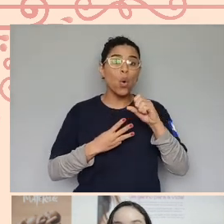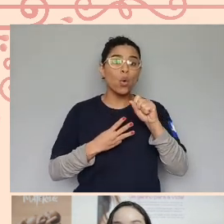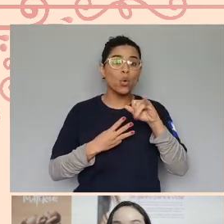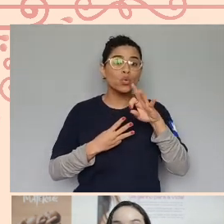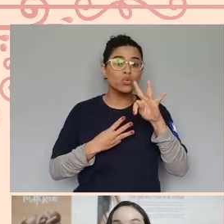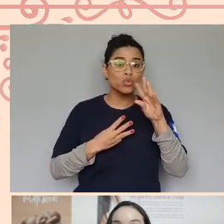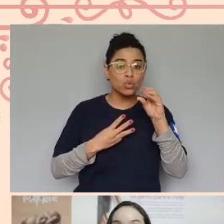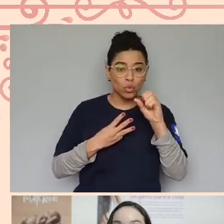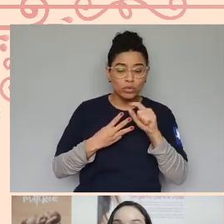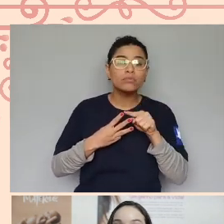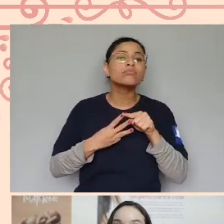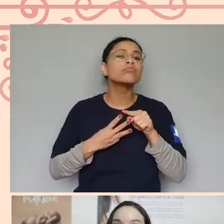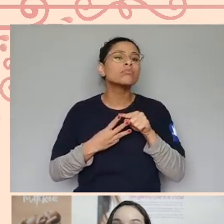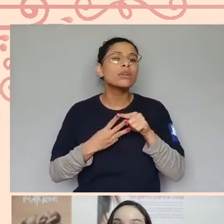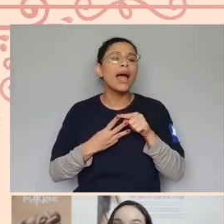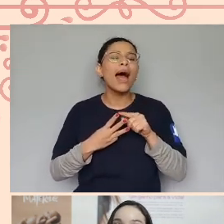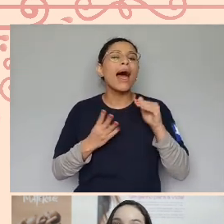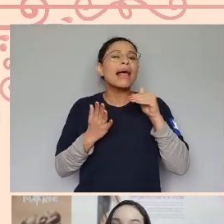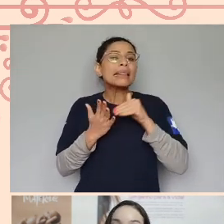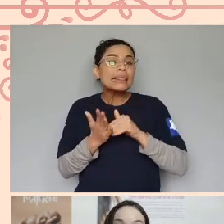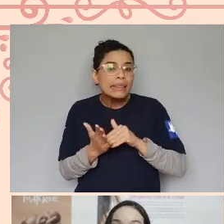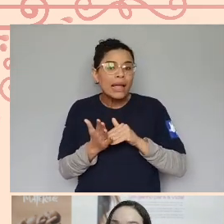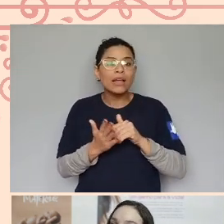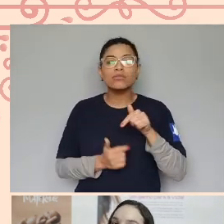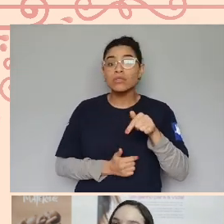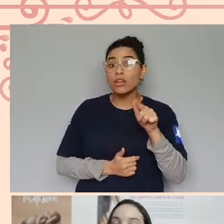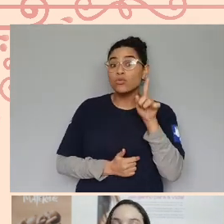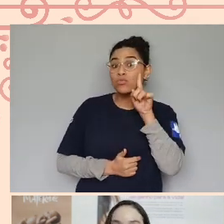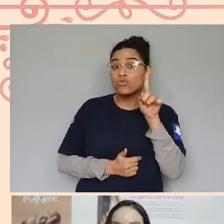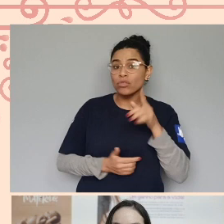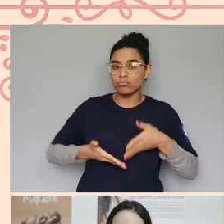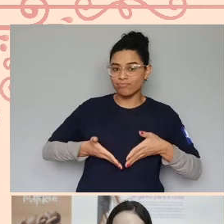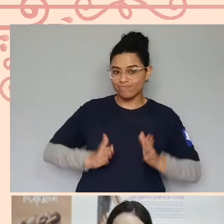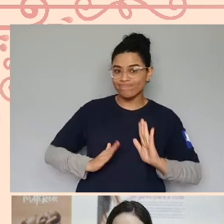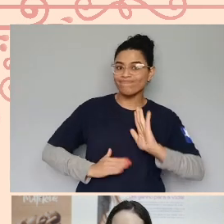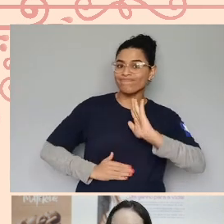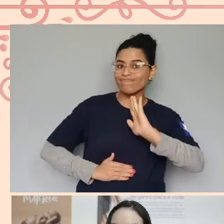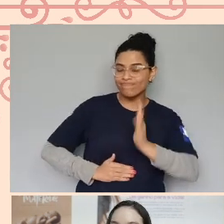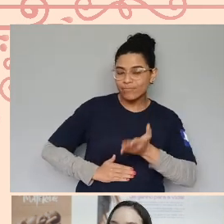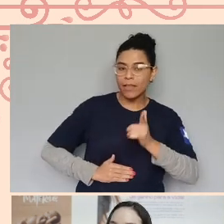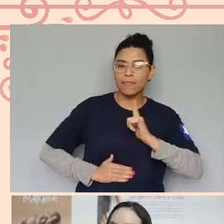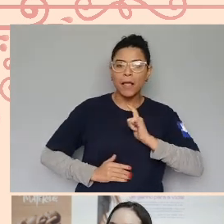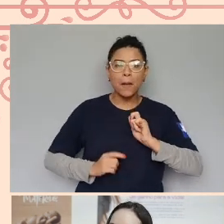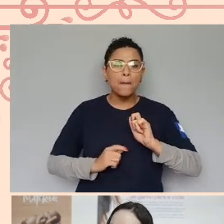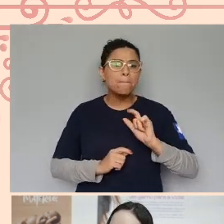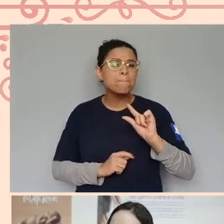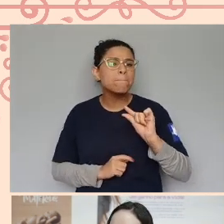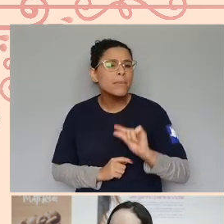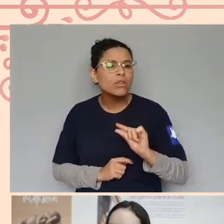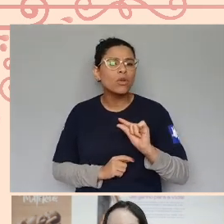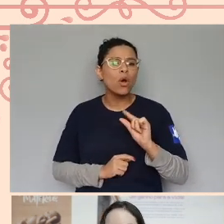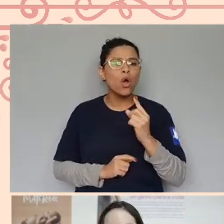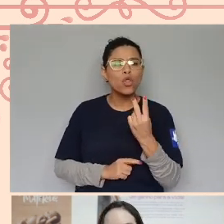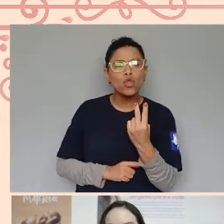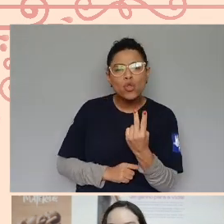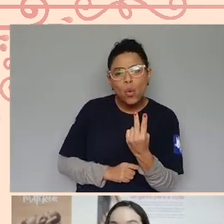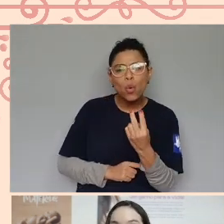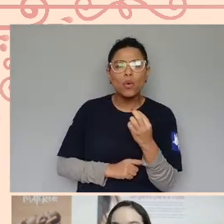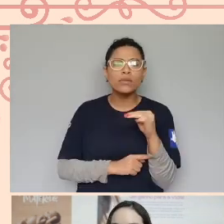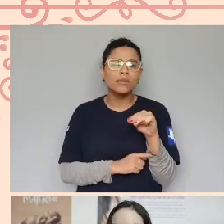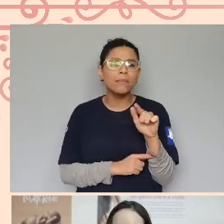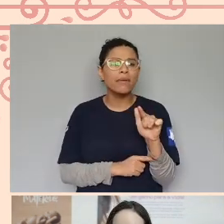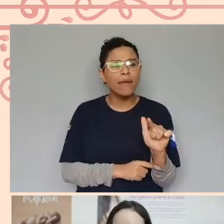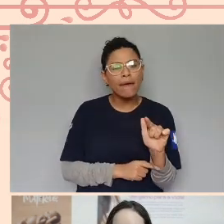é aquele leite que é secretado até o 7º dia após o parto. Ele tem um volume bem menor, é de 2 a